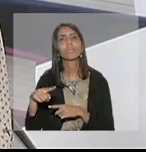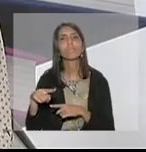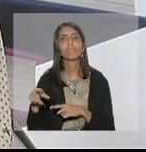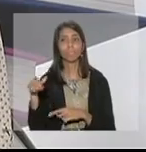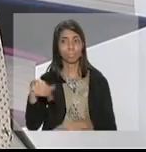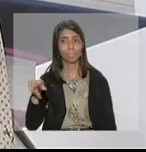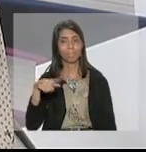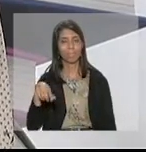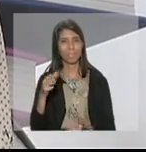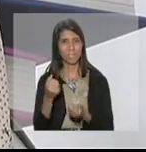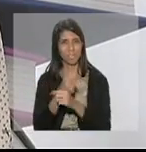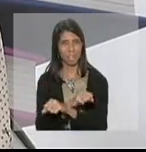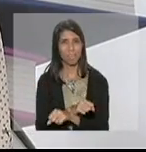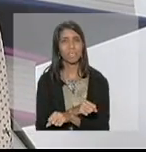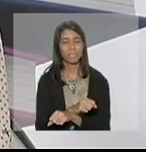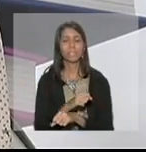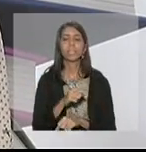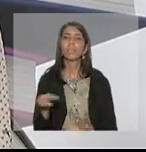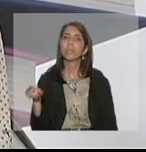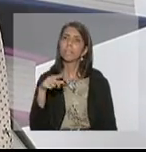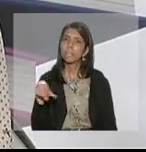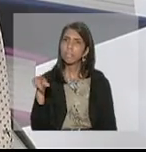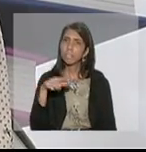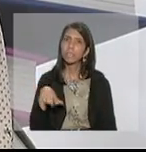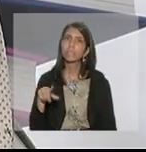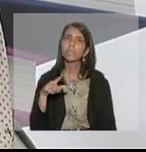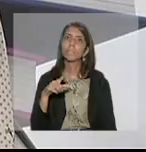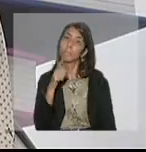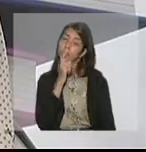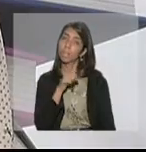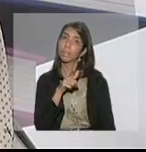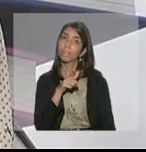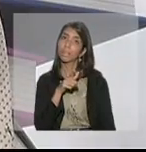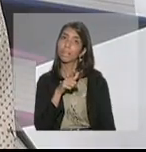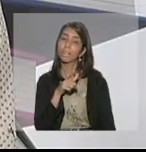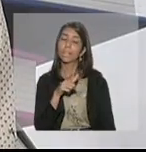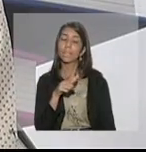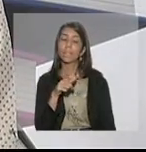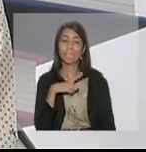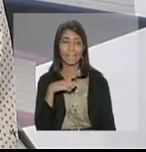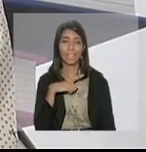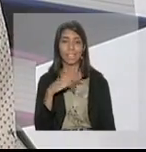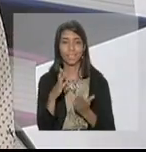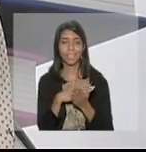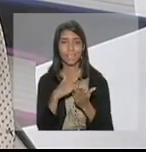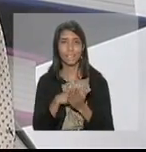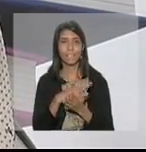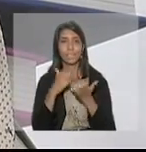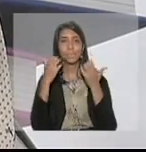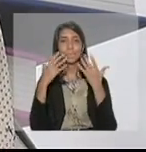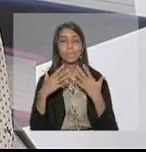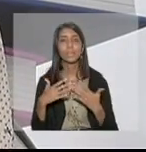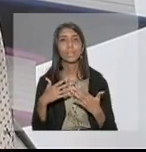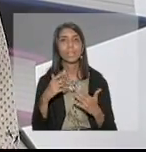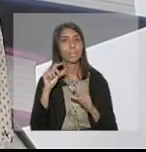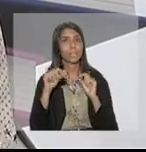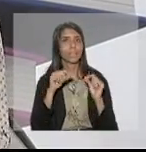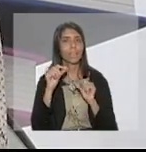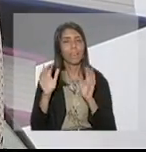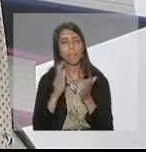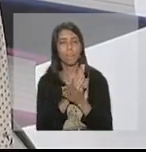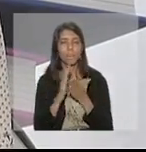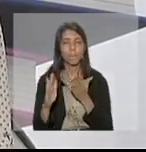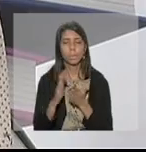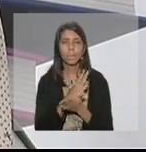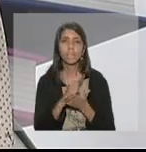fizeram, né, com essa gente, eles... E eu pulei uma parte que também eles falam, assim, né? Tem